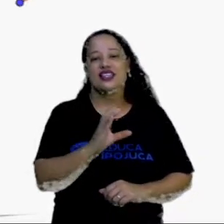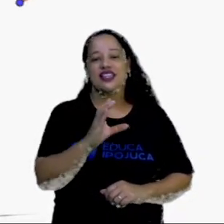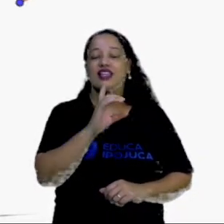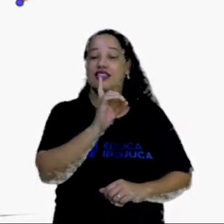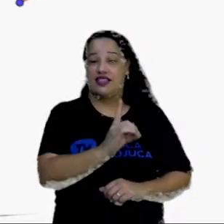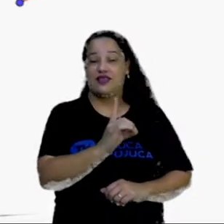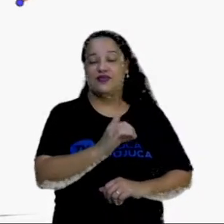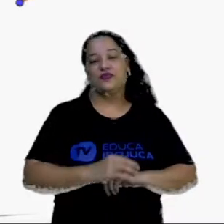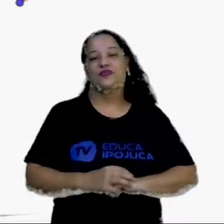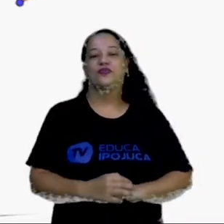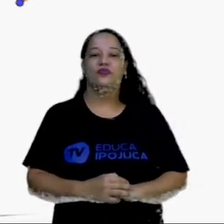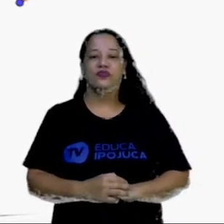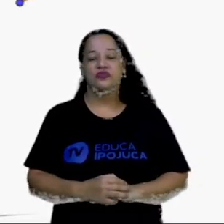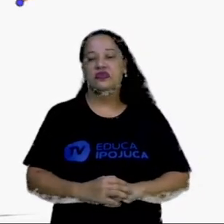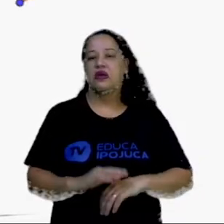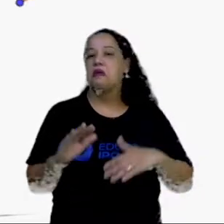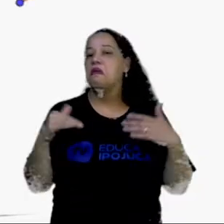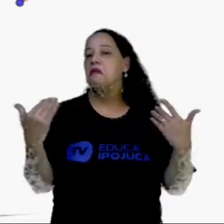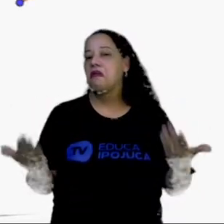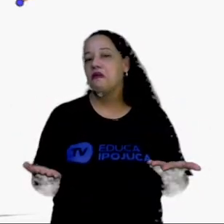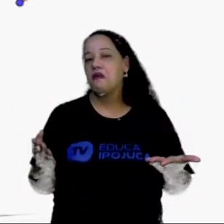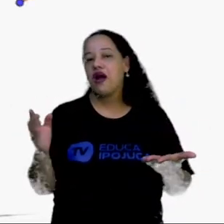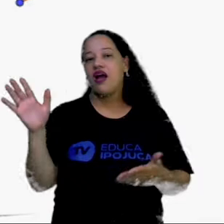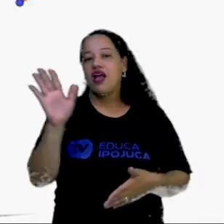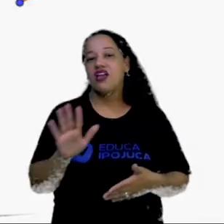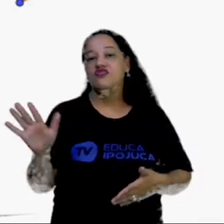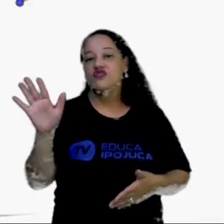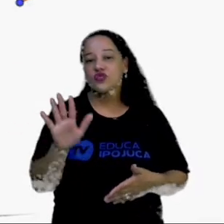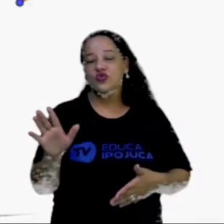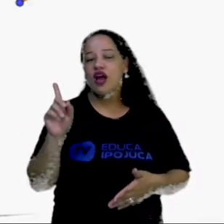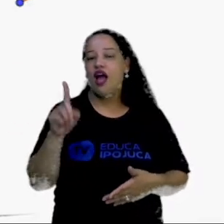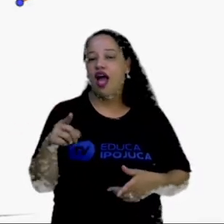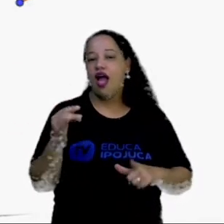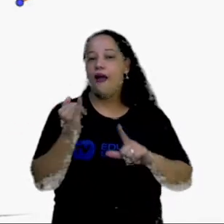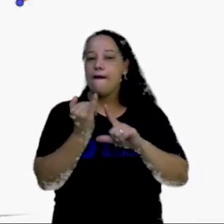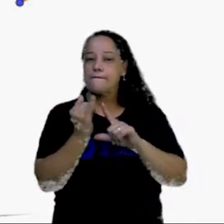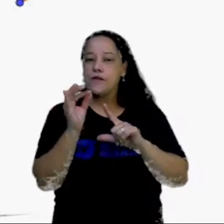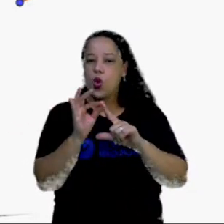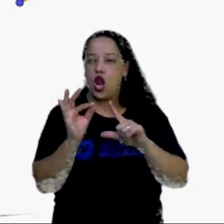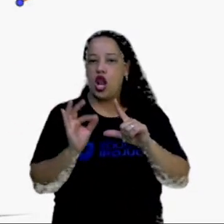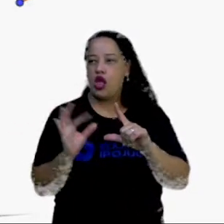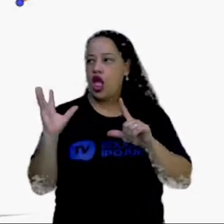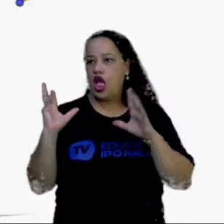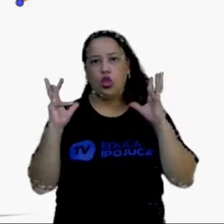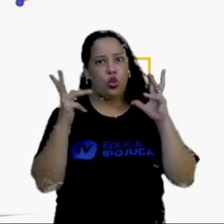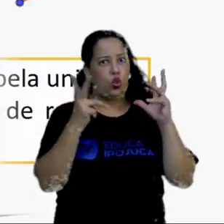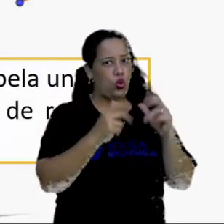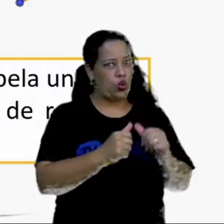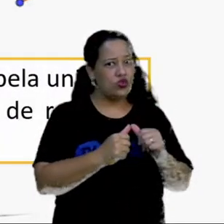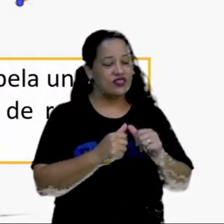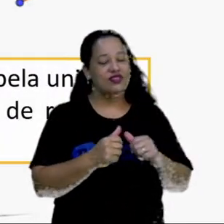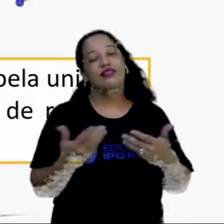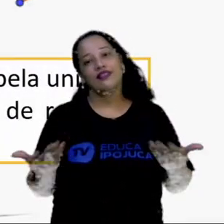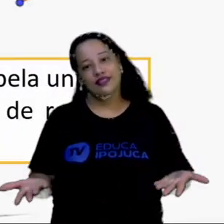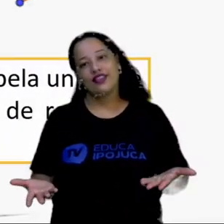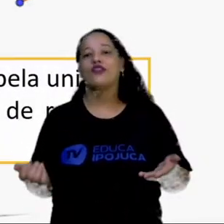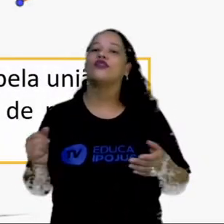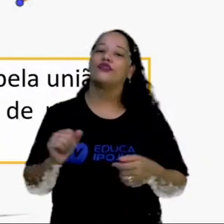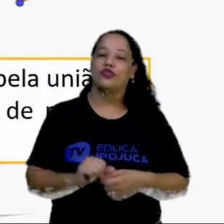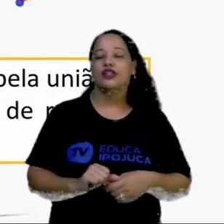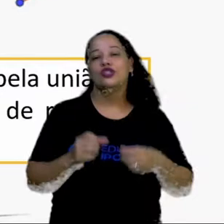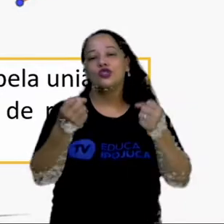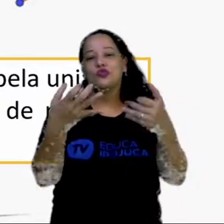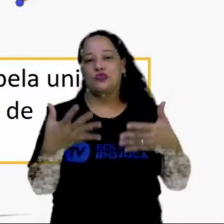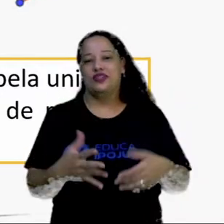D. Quais dessas figuras são polígonos? Será que são todas? Então vamos ver a definição. Um